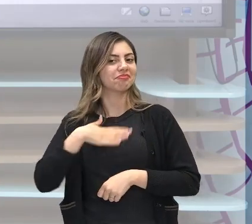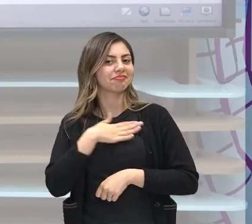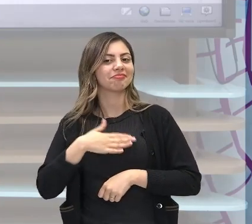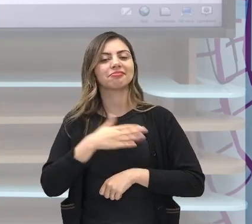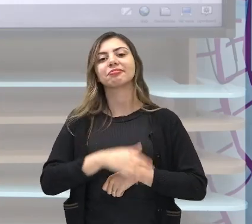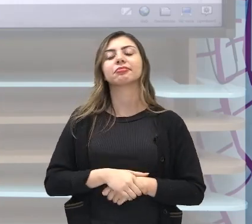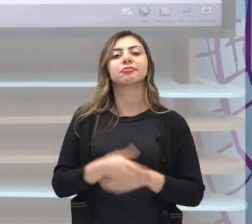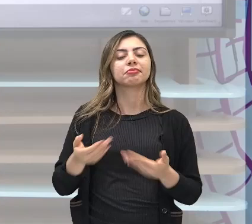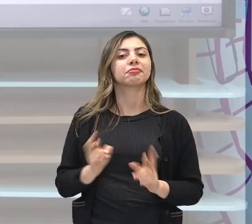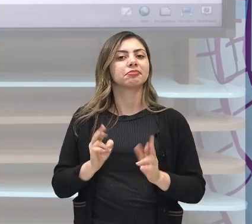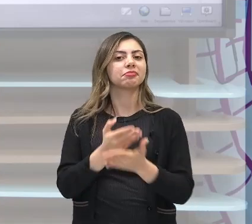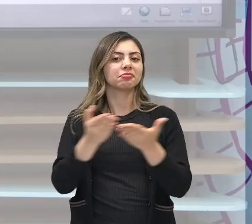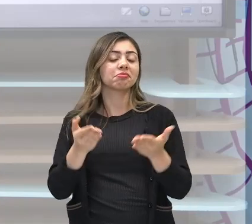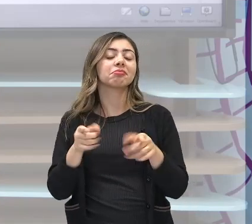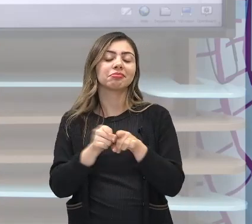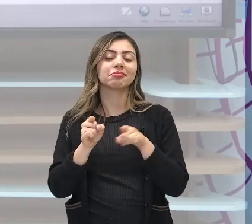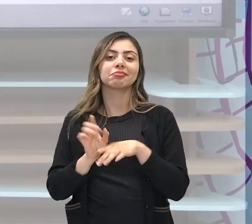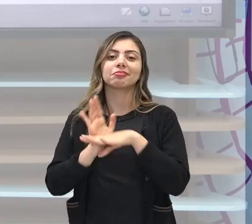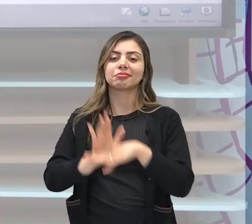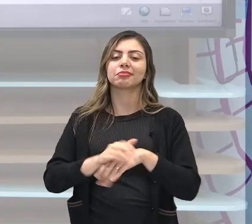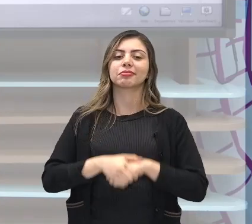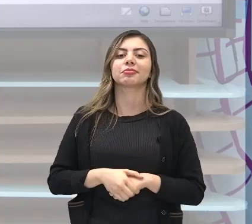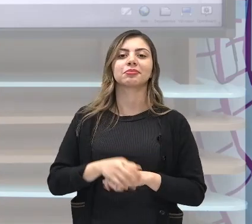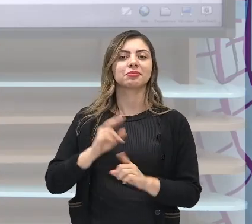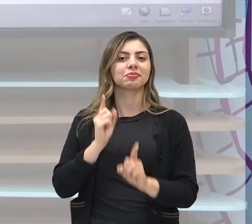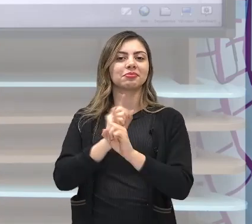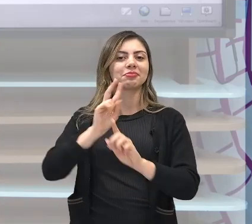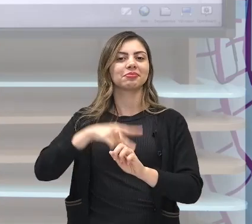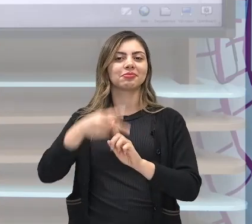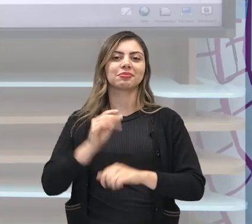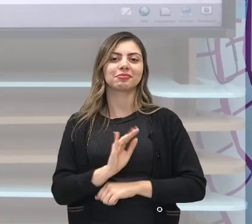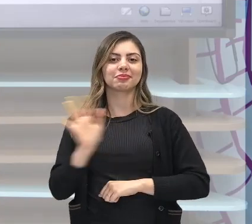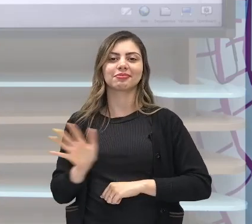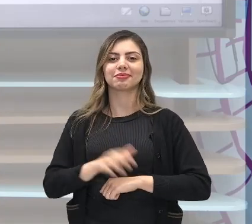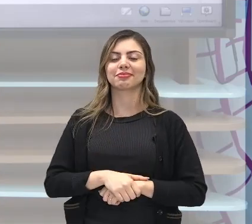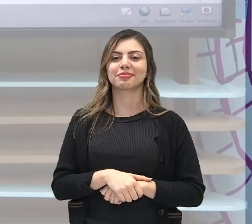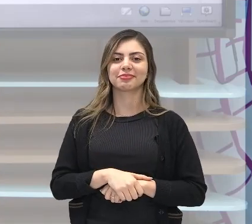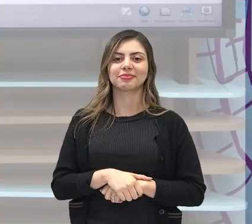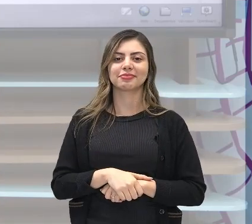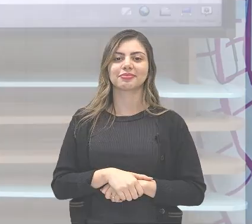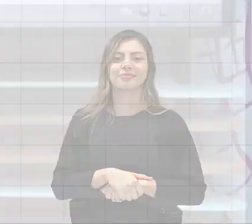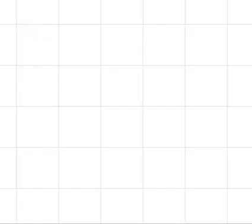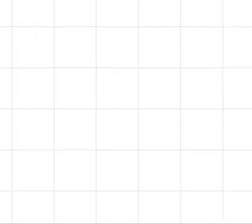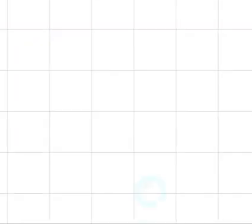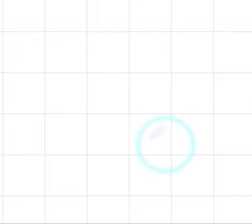muito proveitosa. Então espero que para você também tenha sido. E até uma próxima aula.